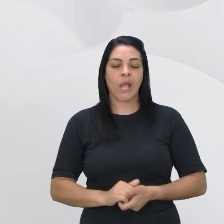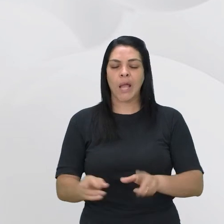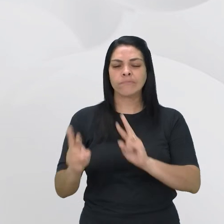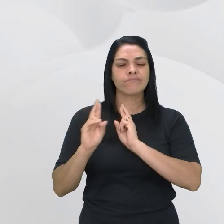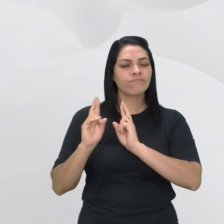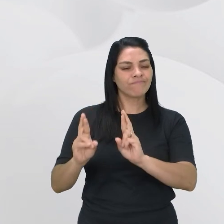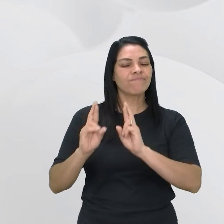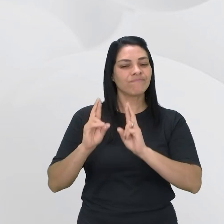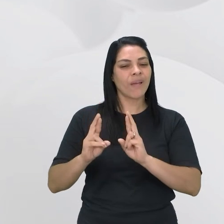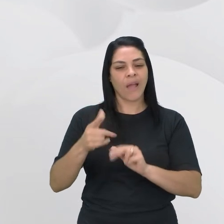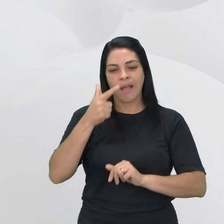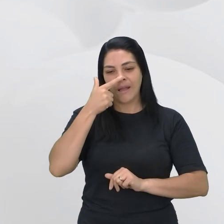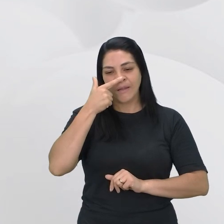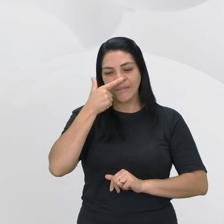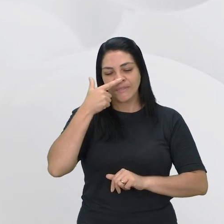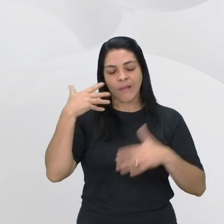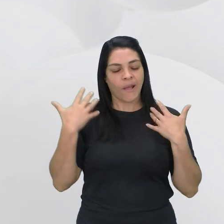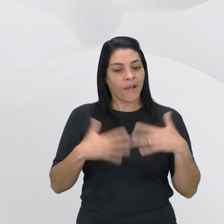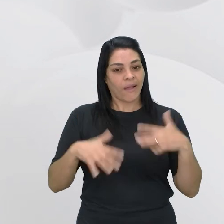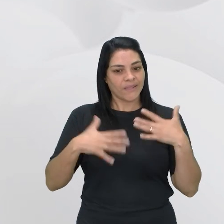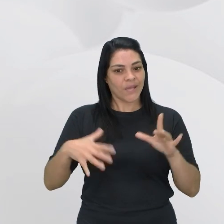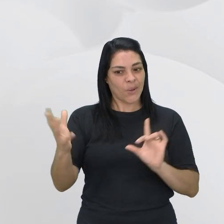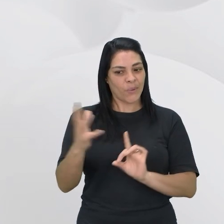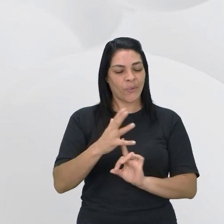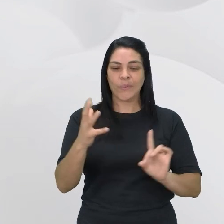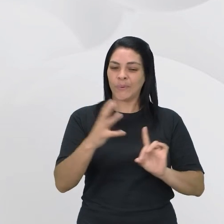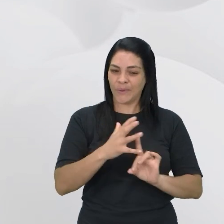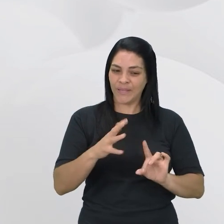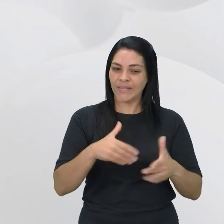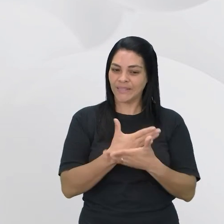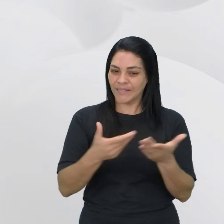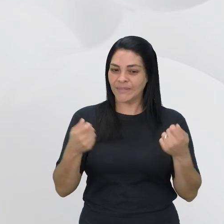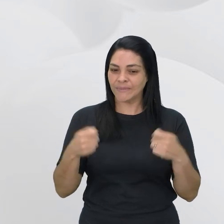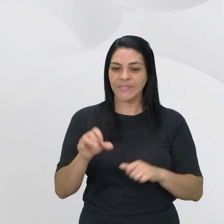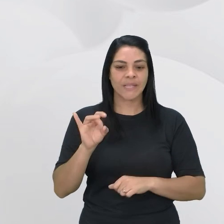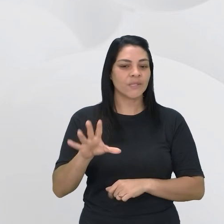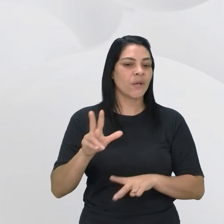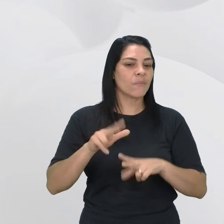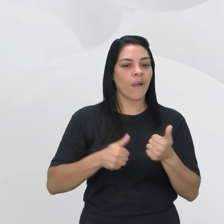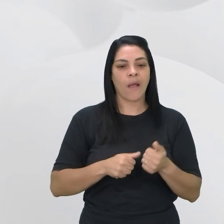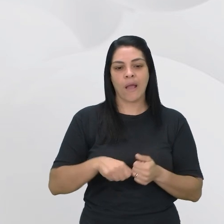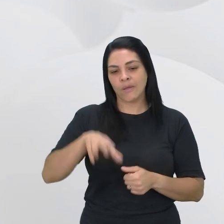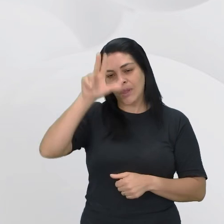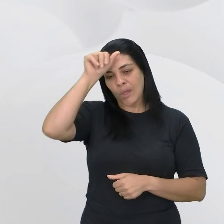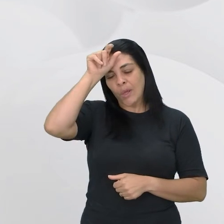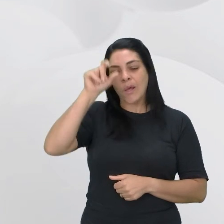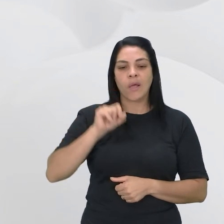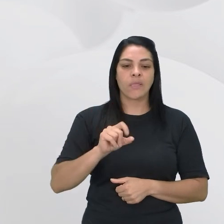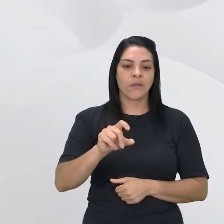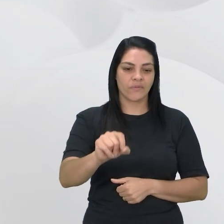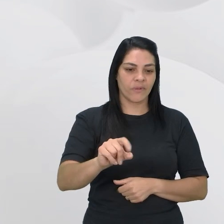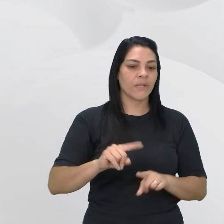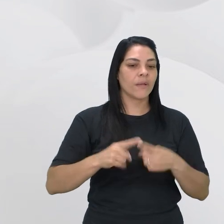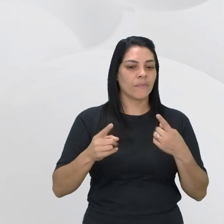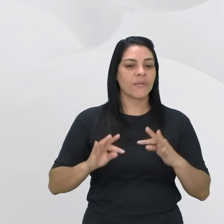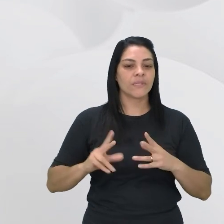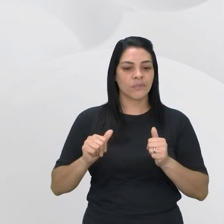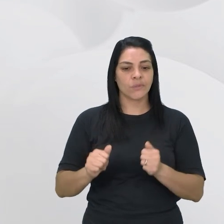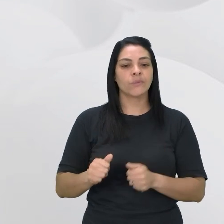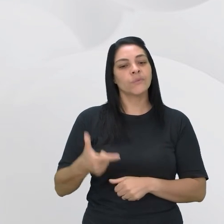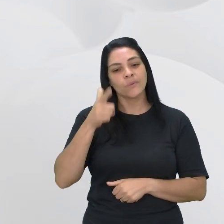que isso inspire, né? A gente não precisa ser só através da Formigas, né? Que essa iniciativa possa ser